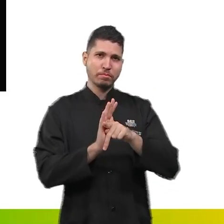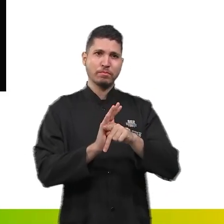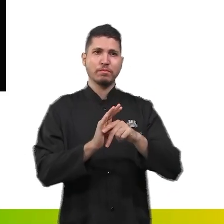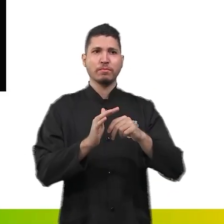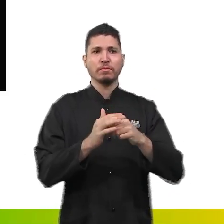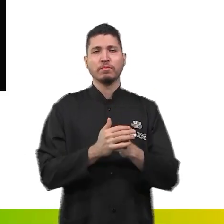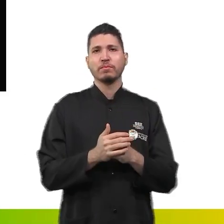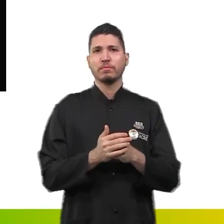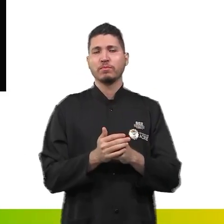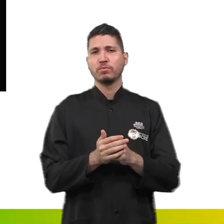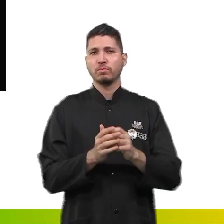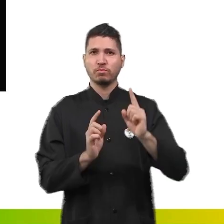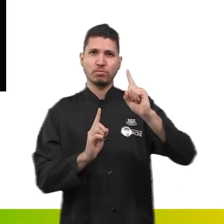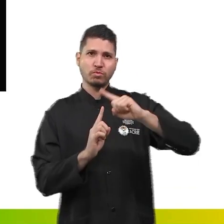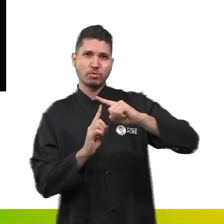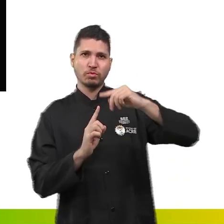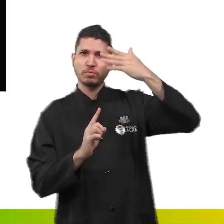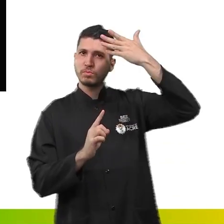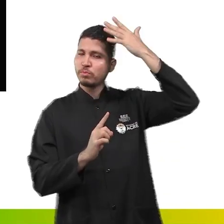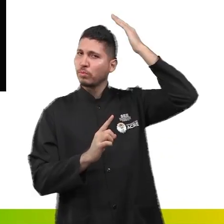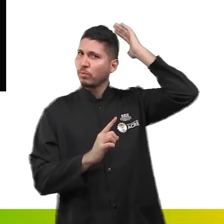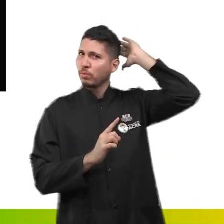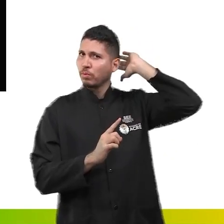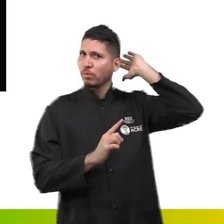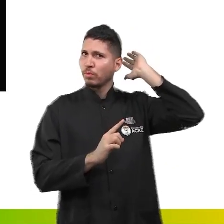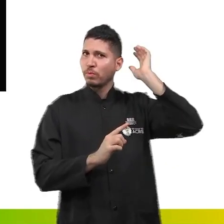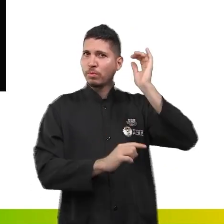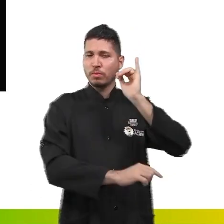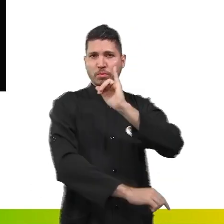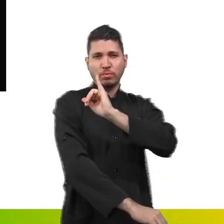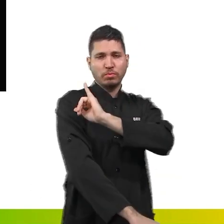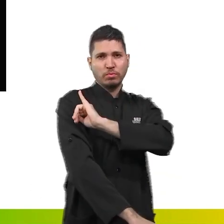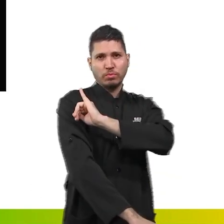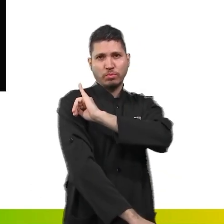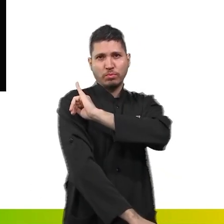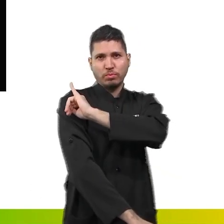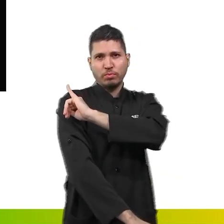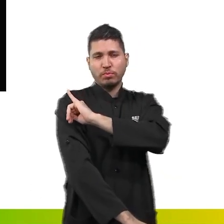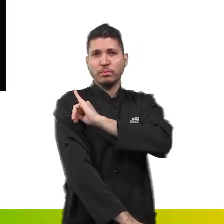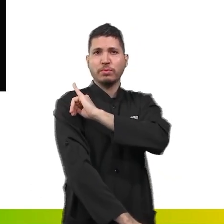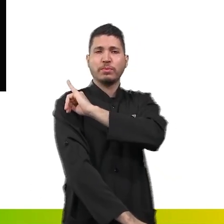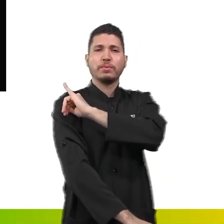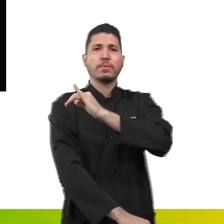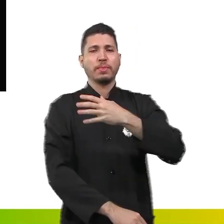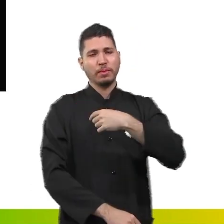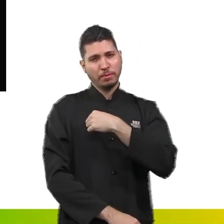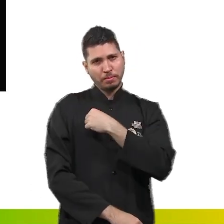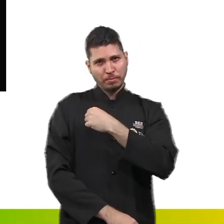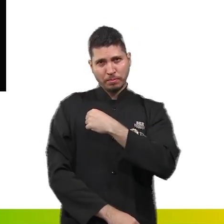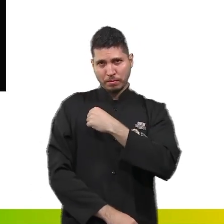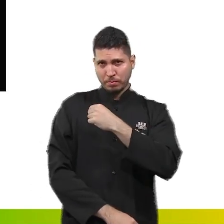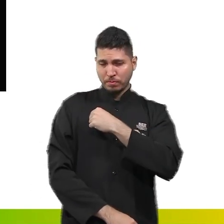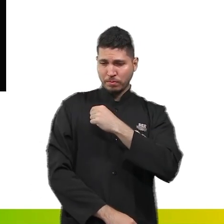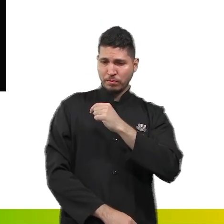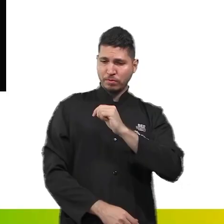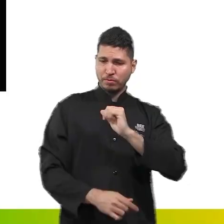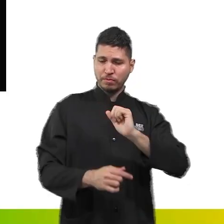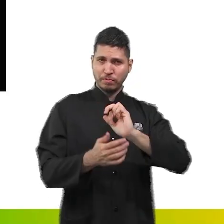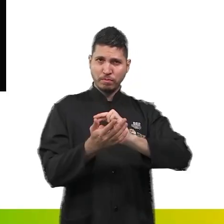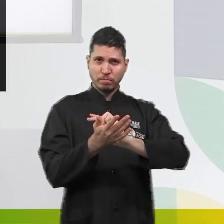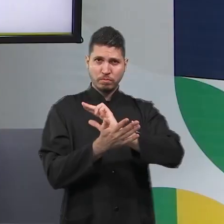de cabelo, nas tatuagens, nas roupas e nas tradições corporais de diferentes